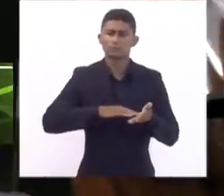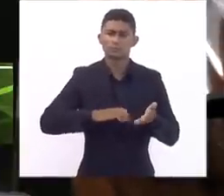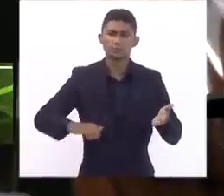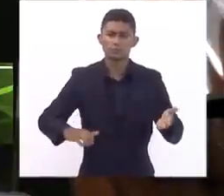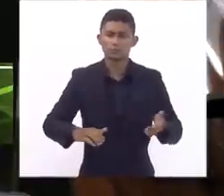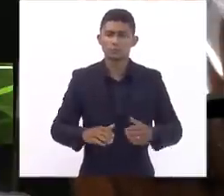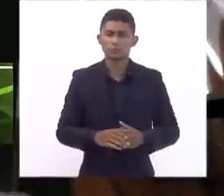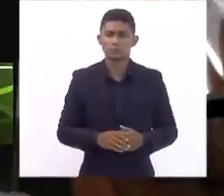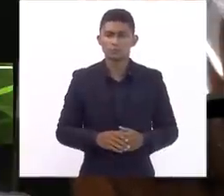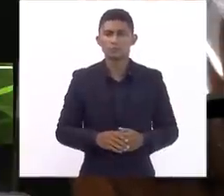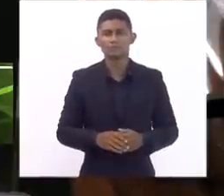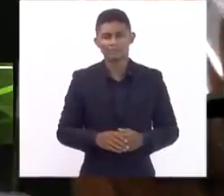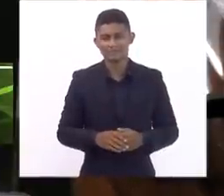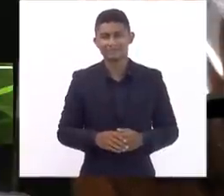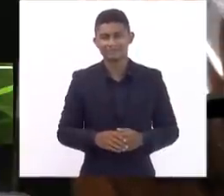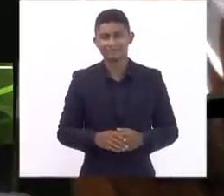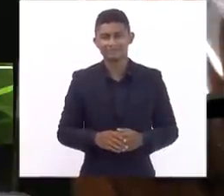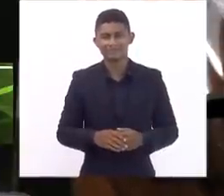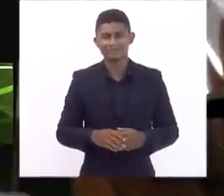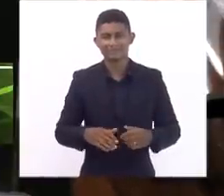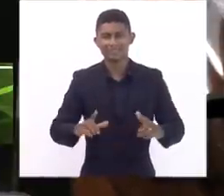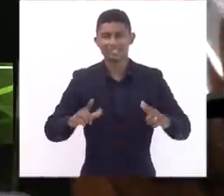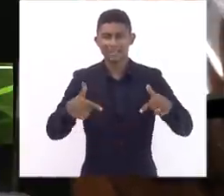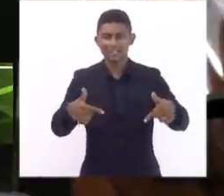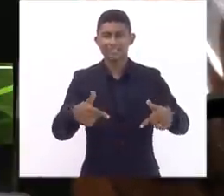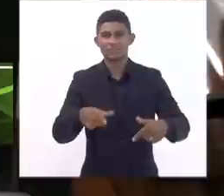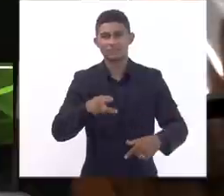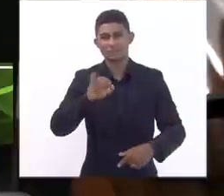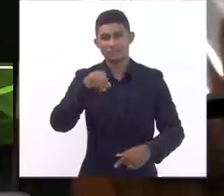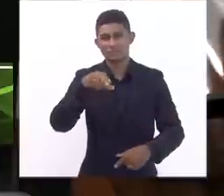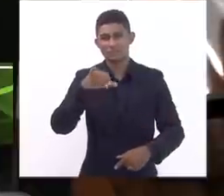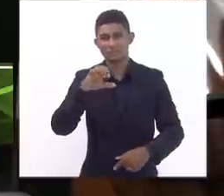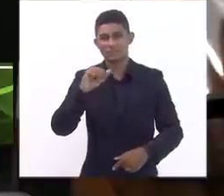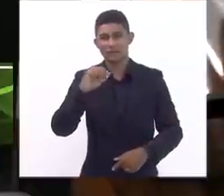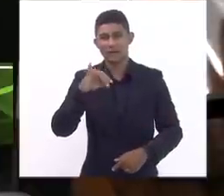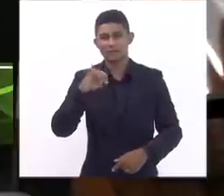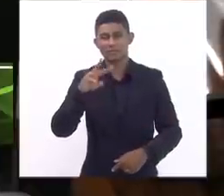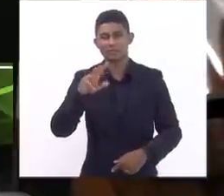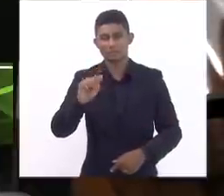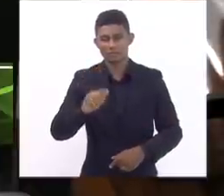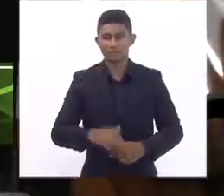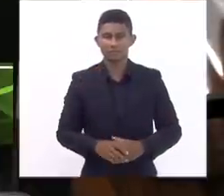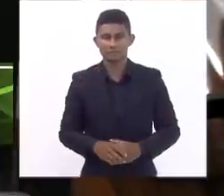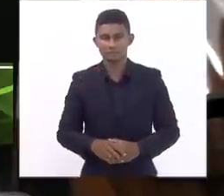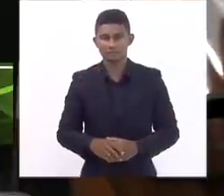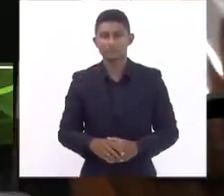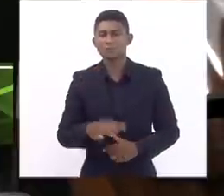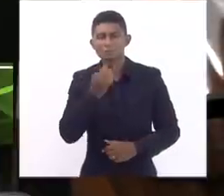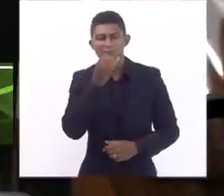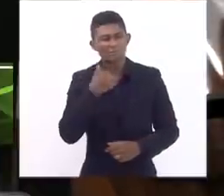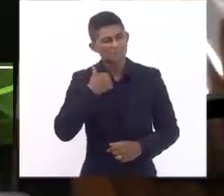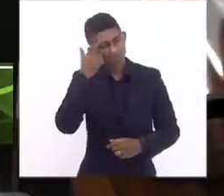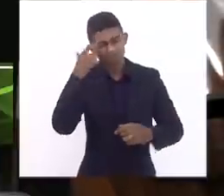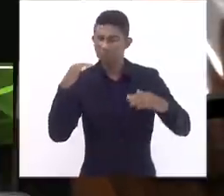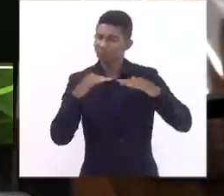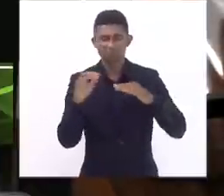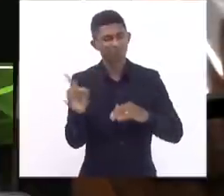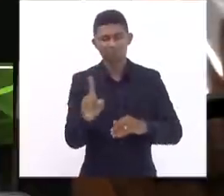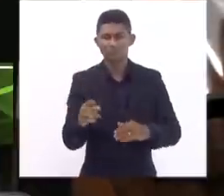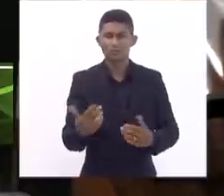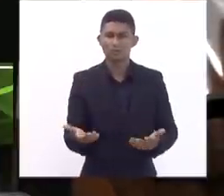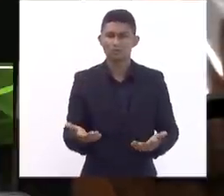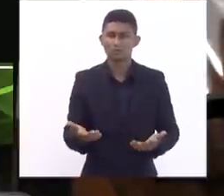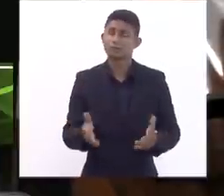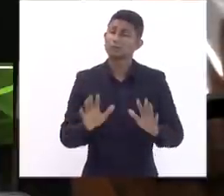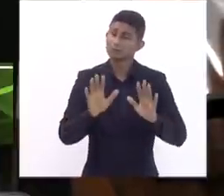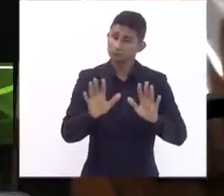de iniciativa privativa do governador. Se ele diz assim, não concordo com o mérito, eu discordo.